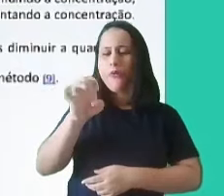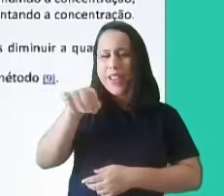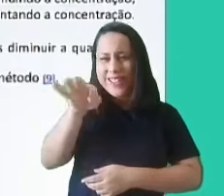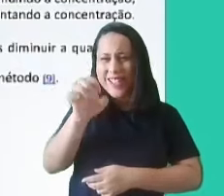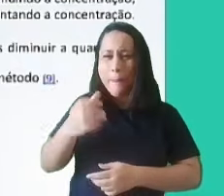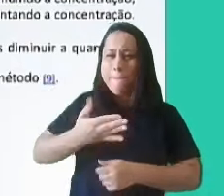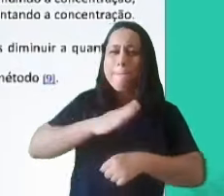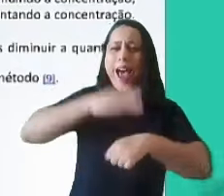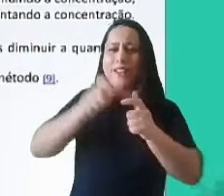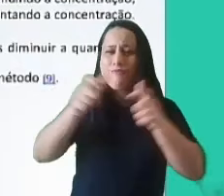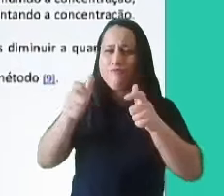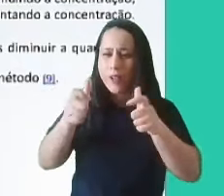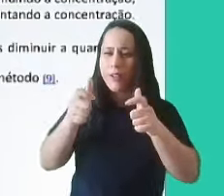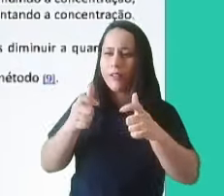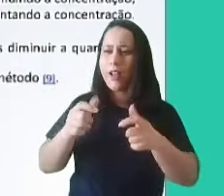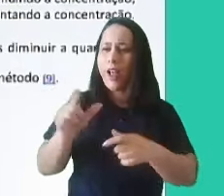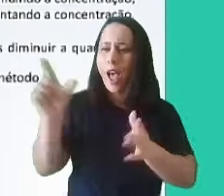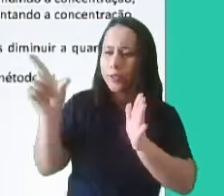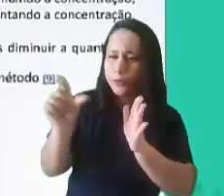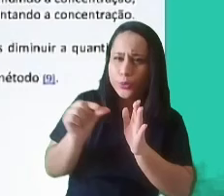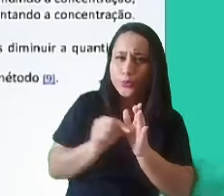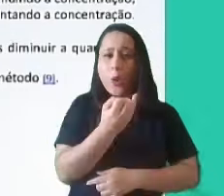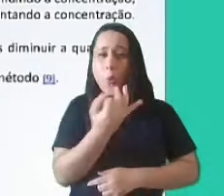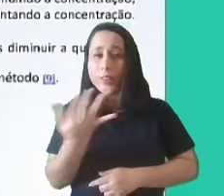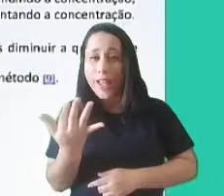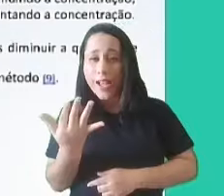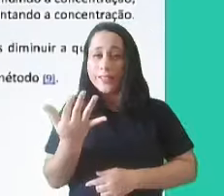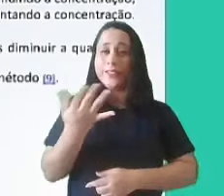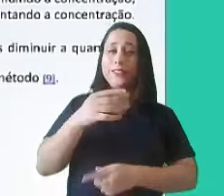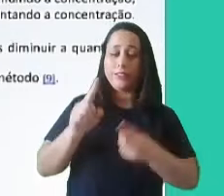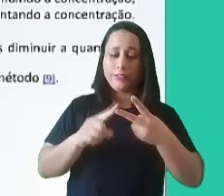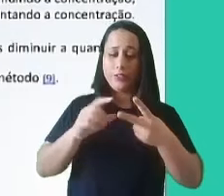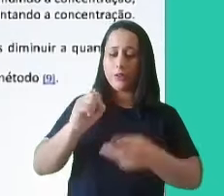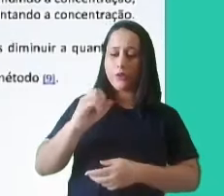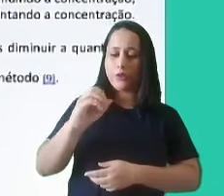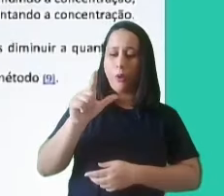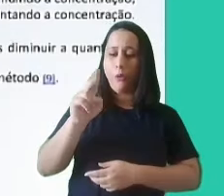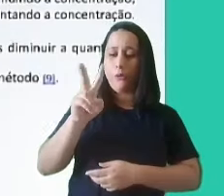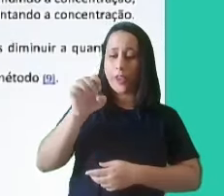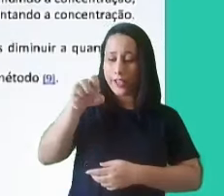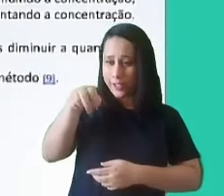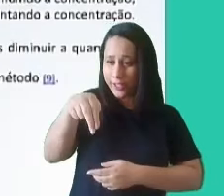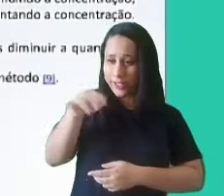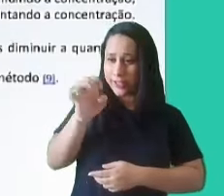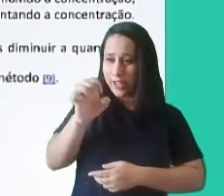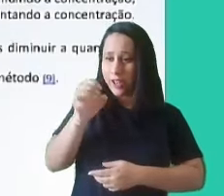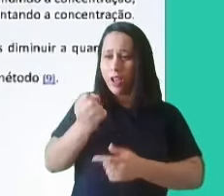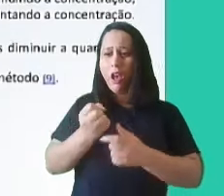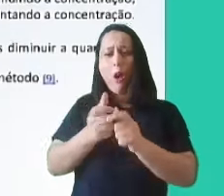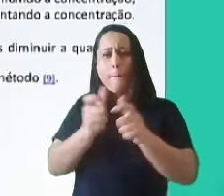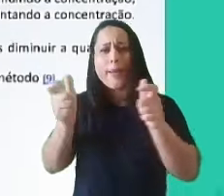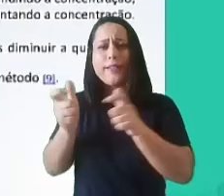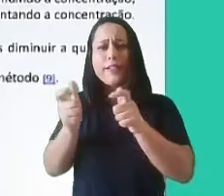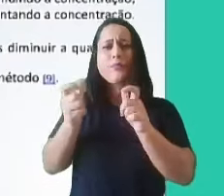Diminuir a quantidade de solvente, aumentando a concentração. Estranhou a terceira opção? Então, como podemos diminuir a quantidade de